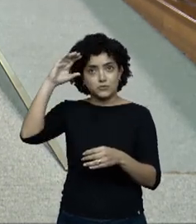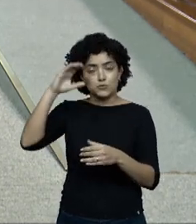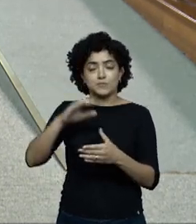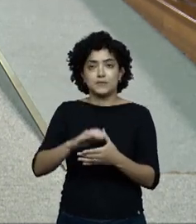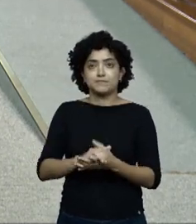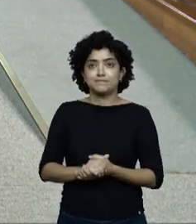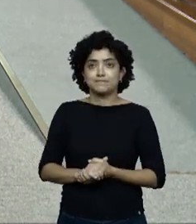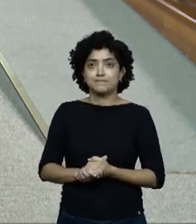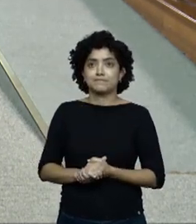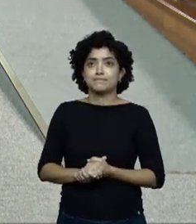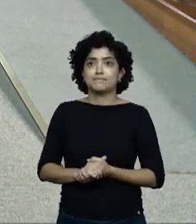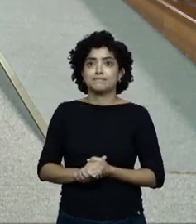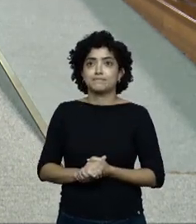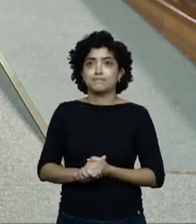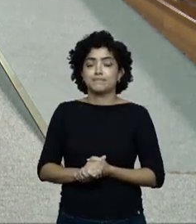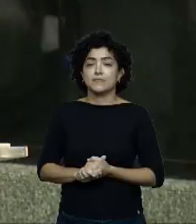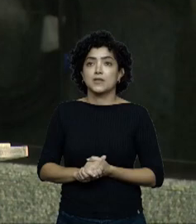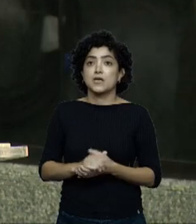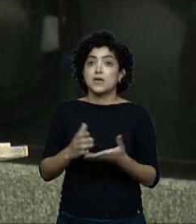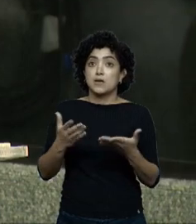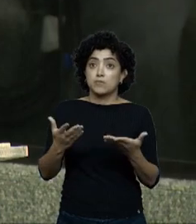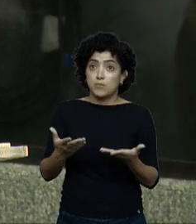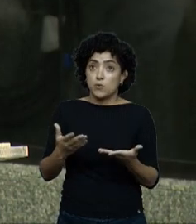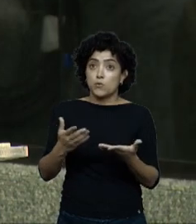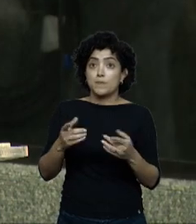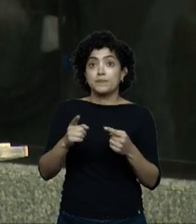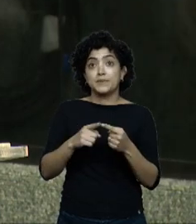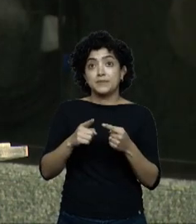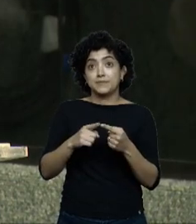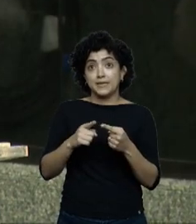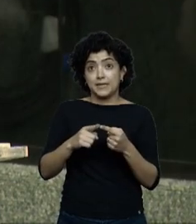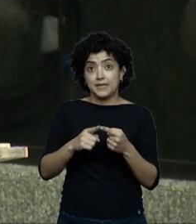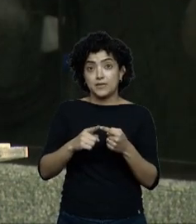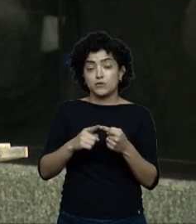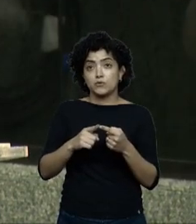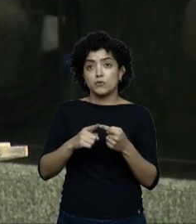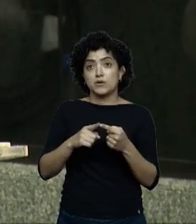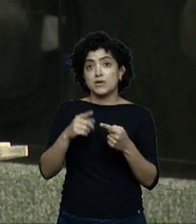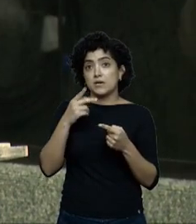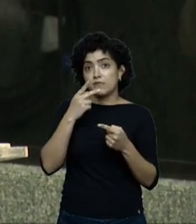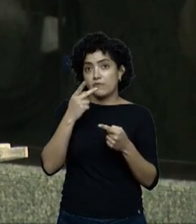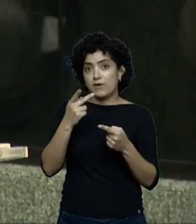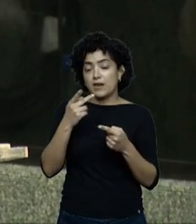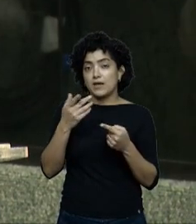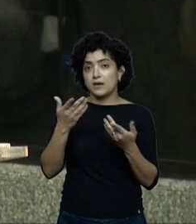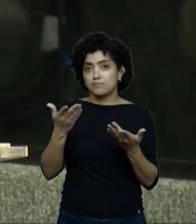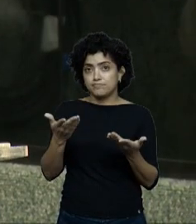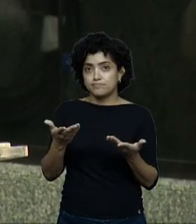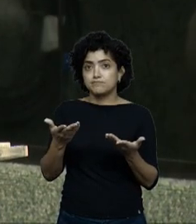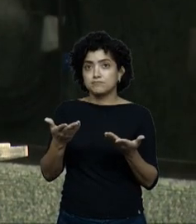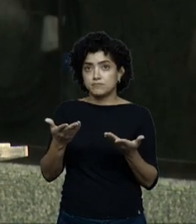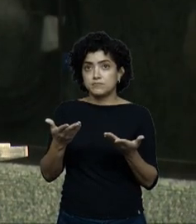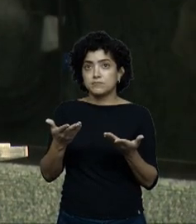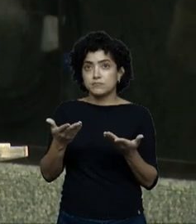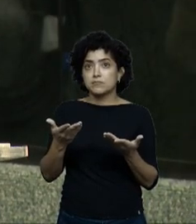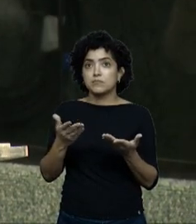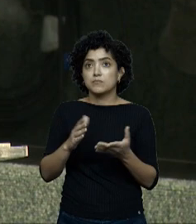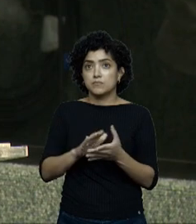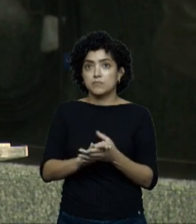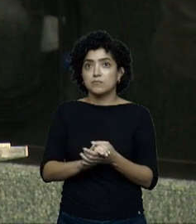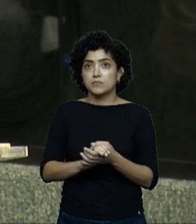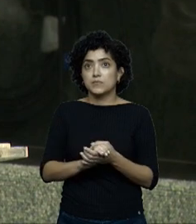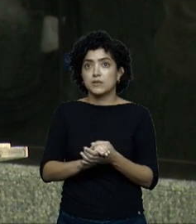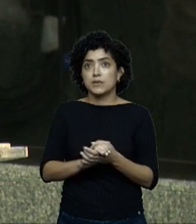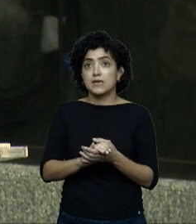SC bom gente primeiramente eu queria dizer que é é muitos muito